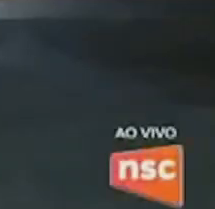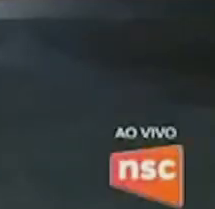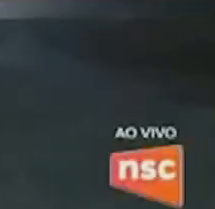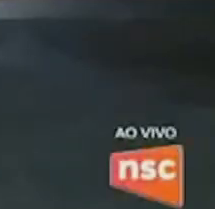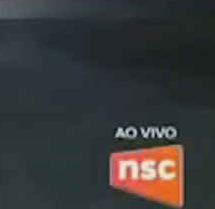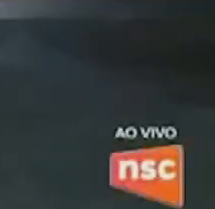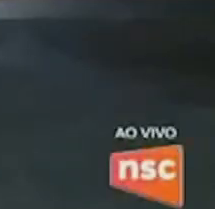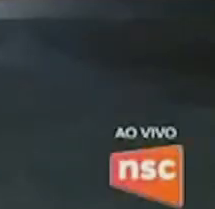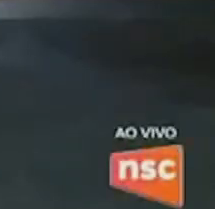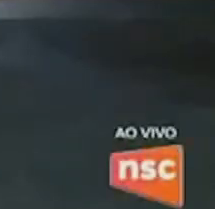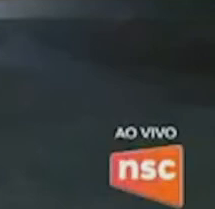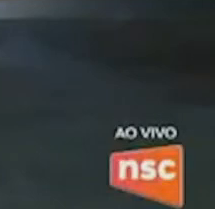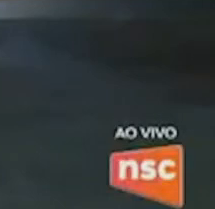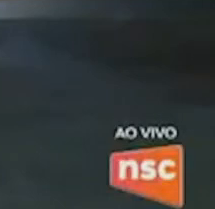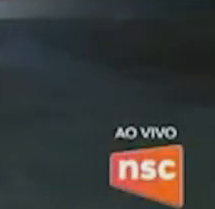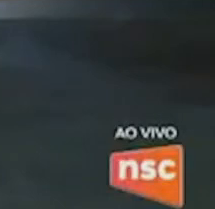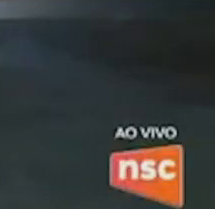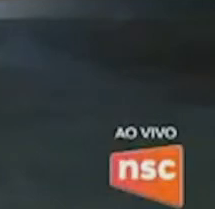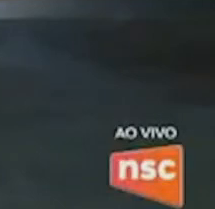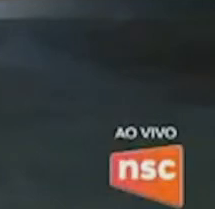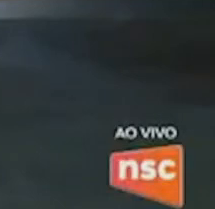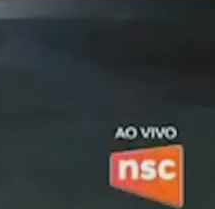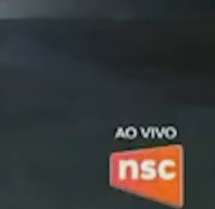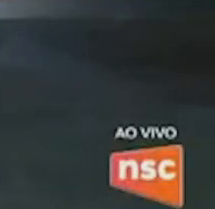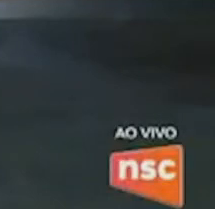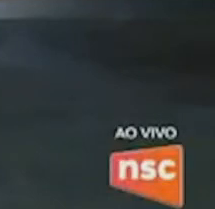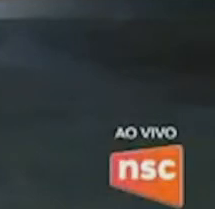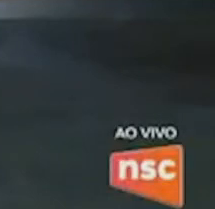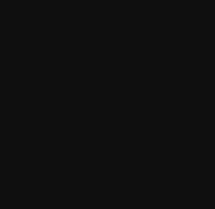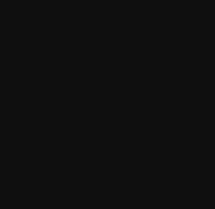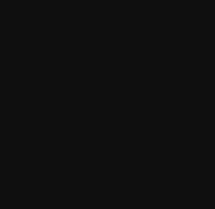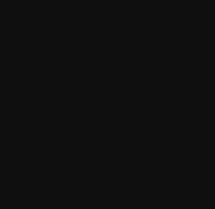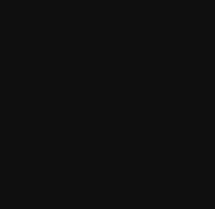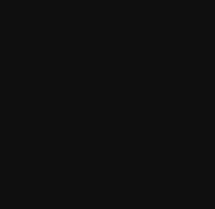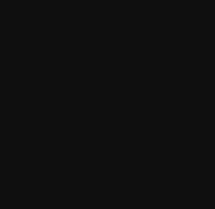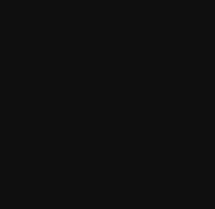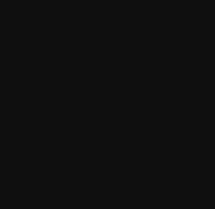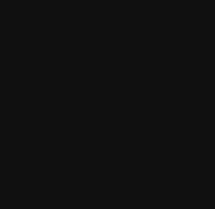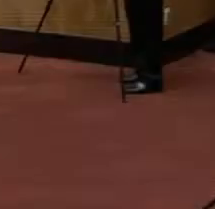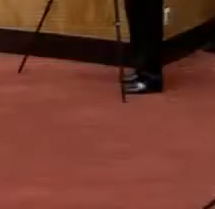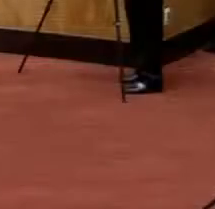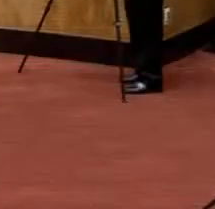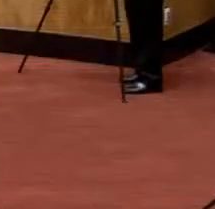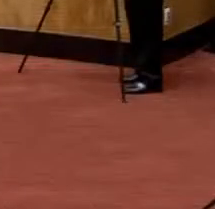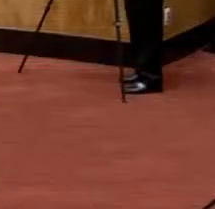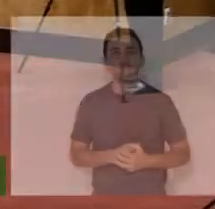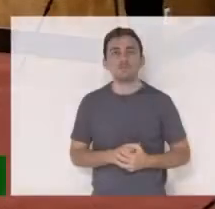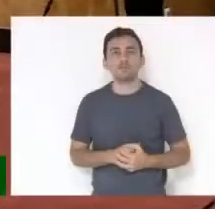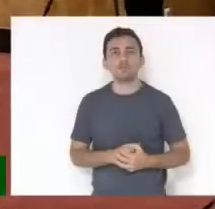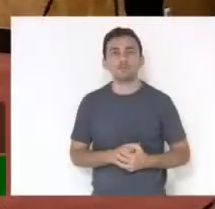tráfico, associação ao tráfico de drogas e corrupção de menores.